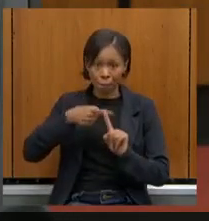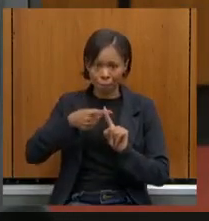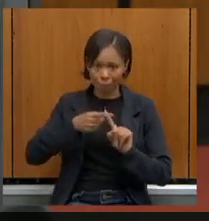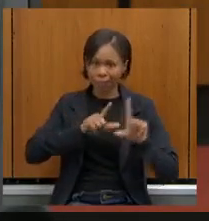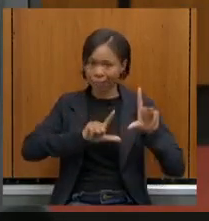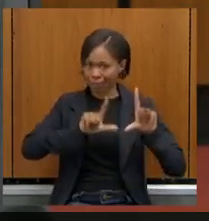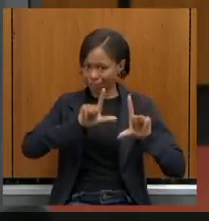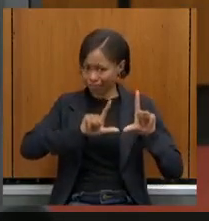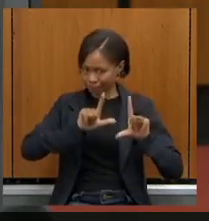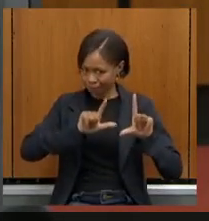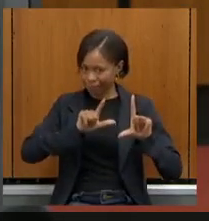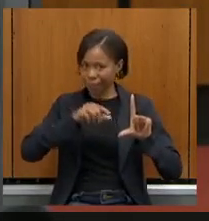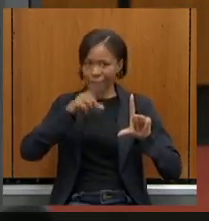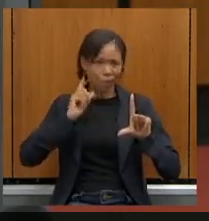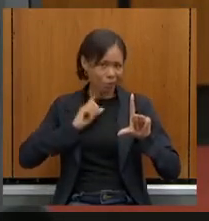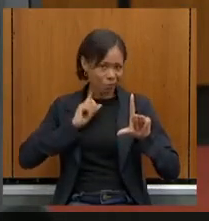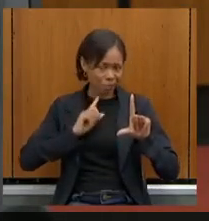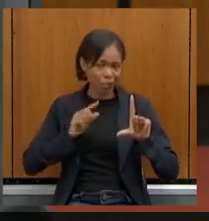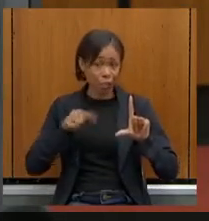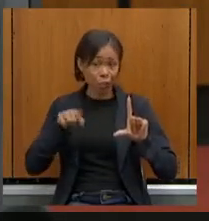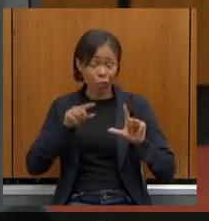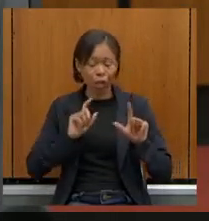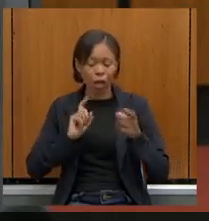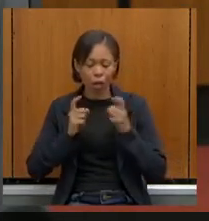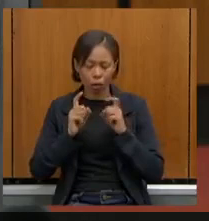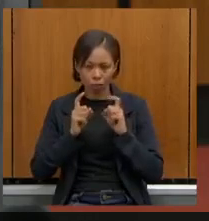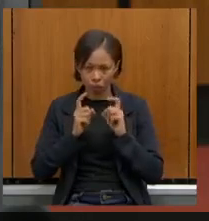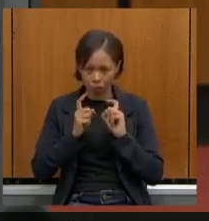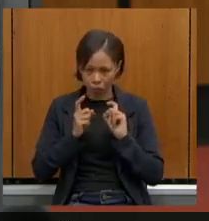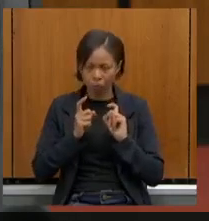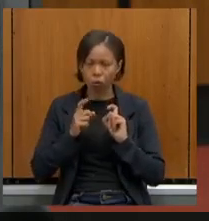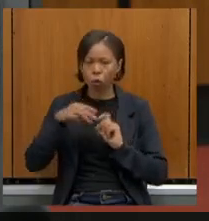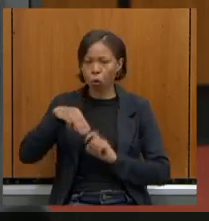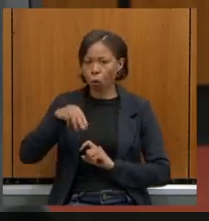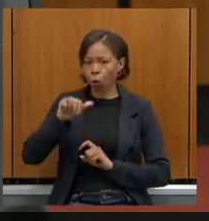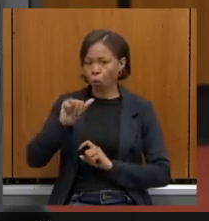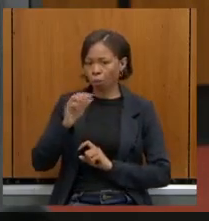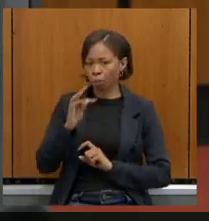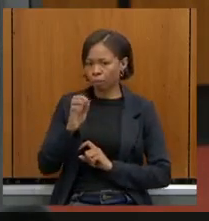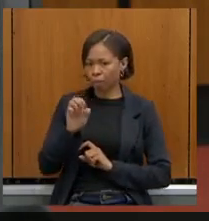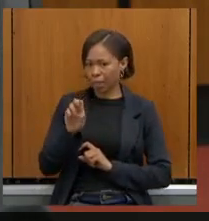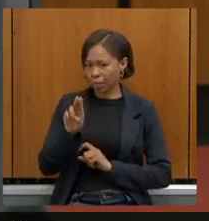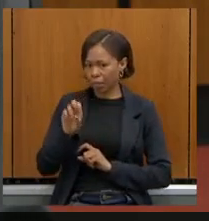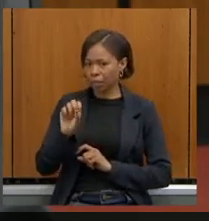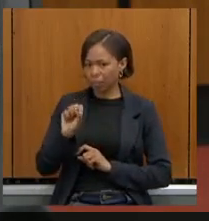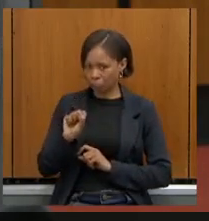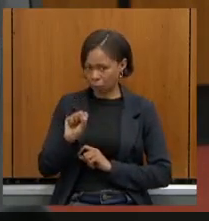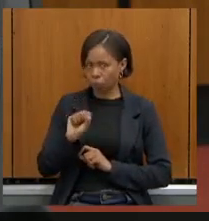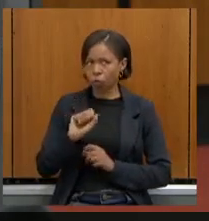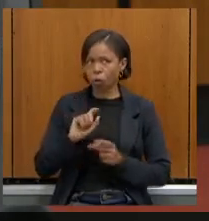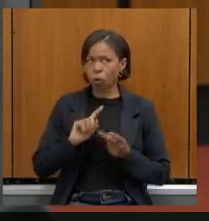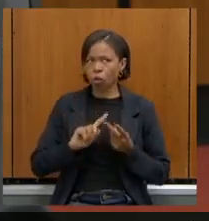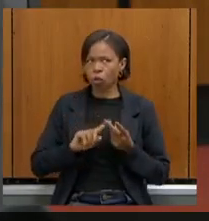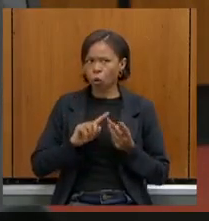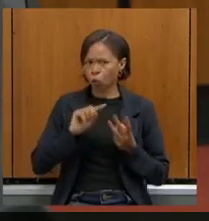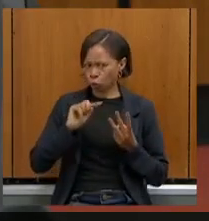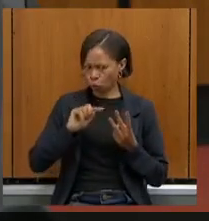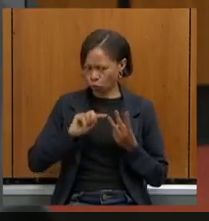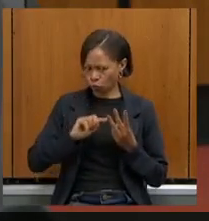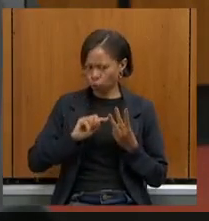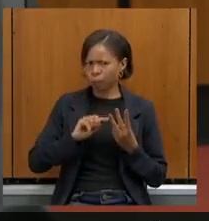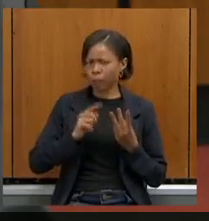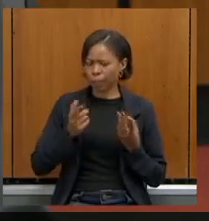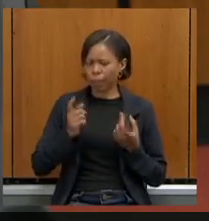Matheus Simões, a Mirte estava presente, o Luciano, o Mairinque, e nós